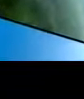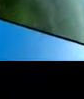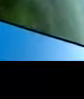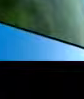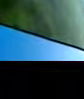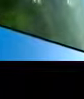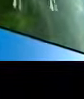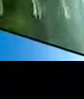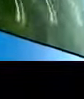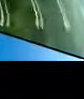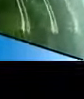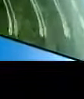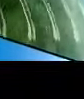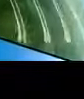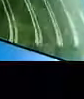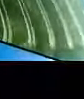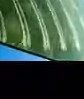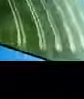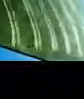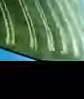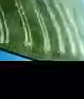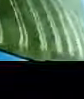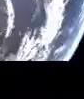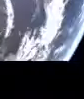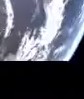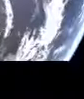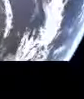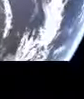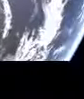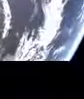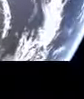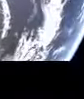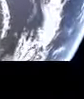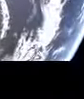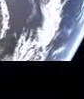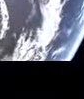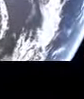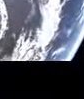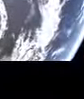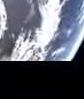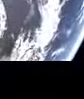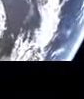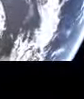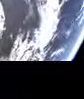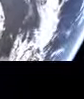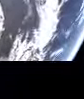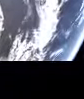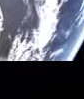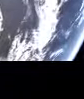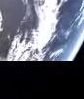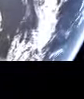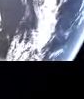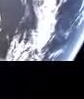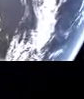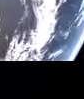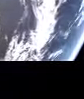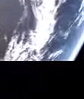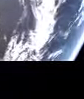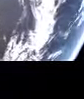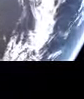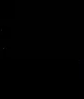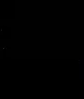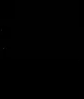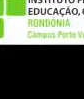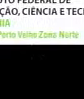Atenção Polos EAD. Após o top de 5 segundos, mais educação, ciência e tecnologia no